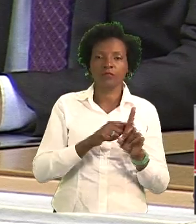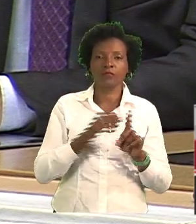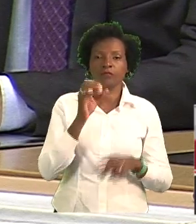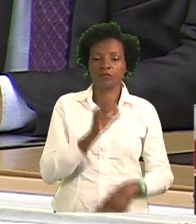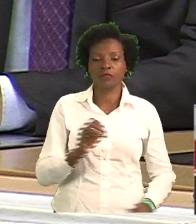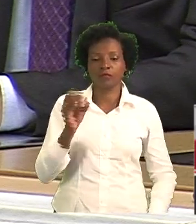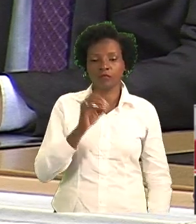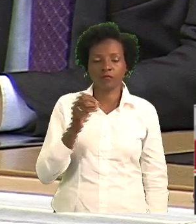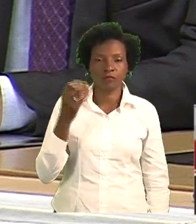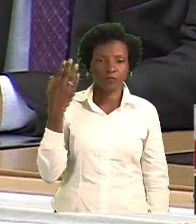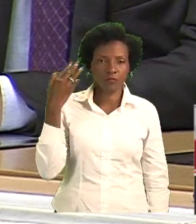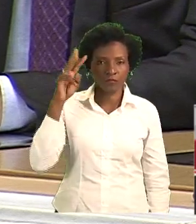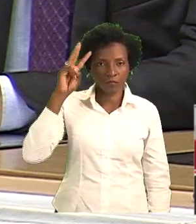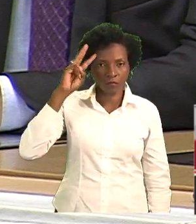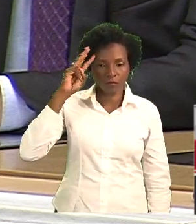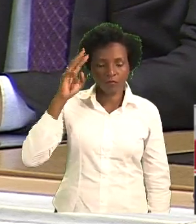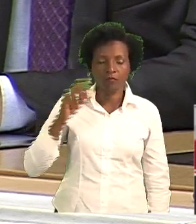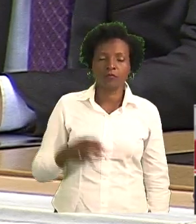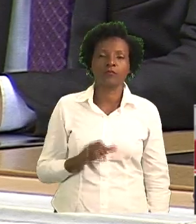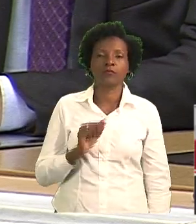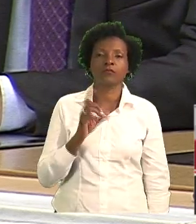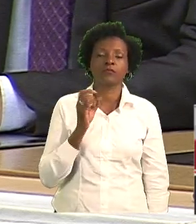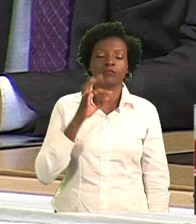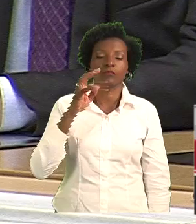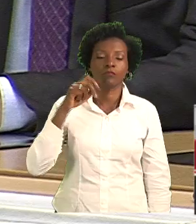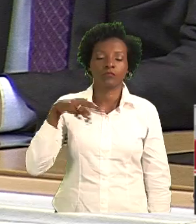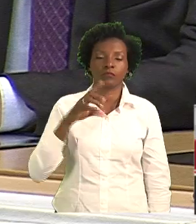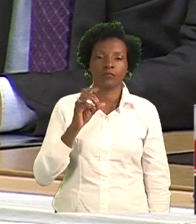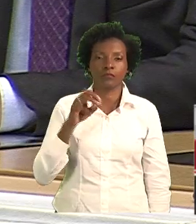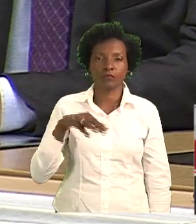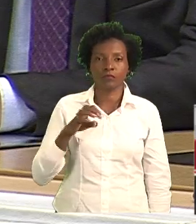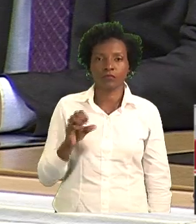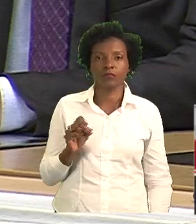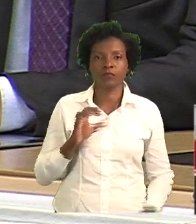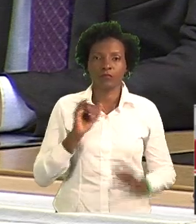com os aditamentos ora anunciados